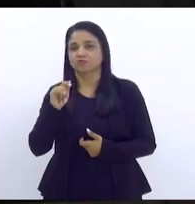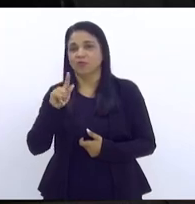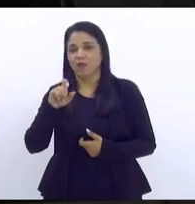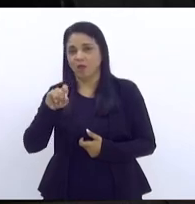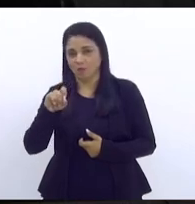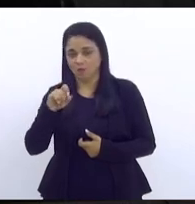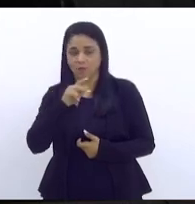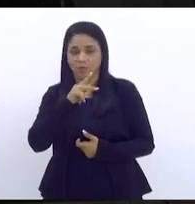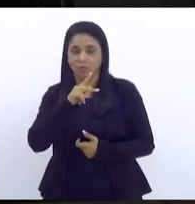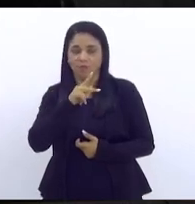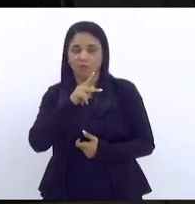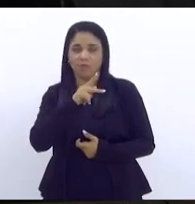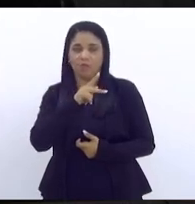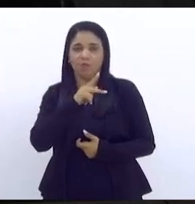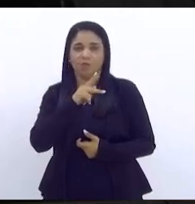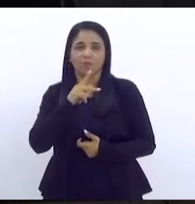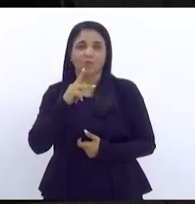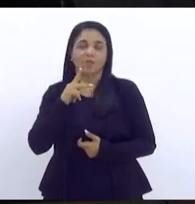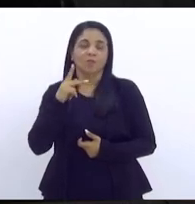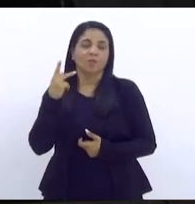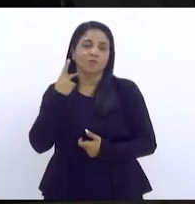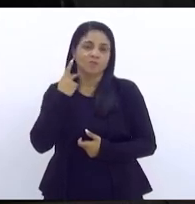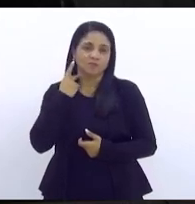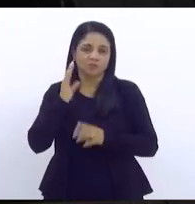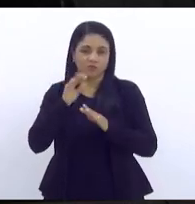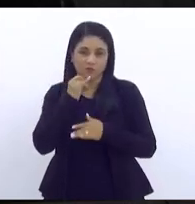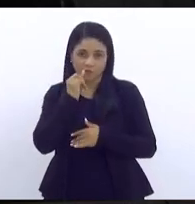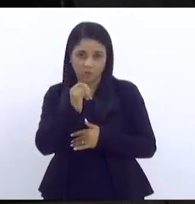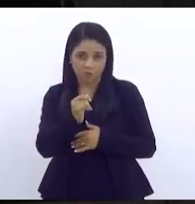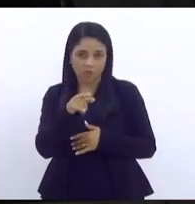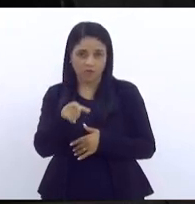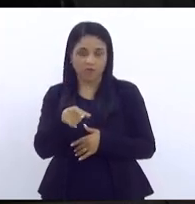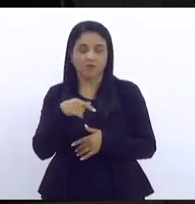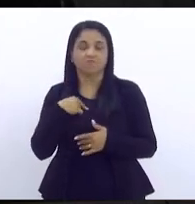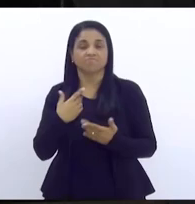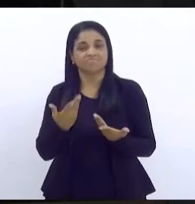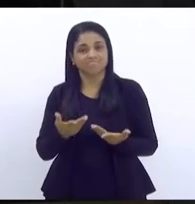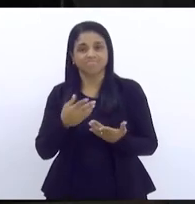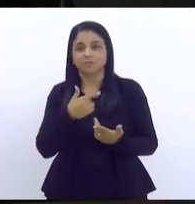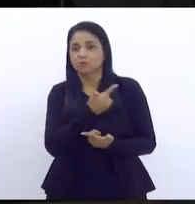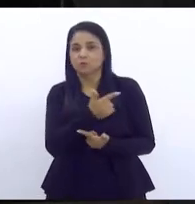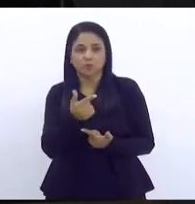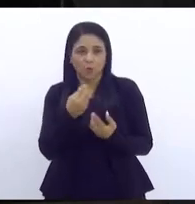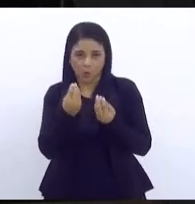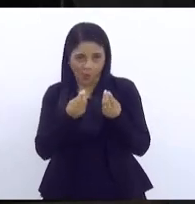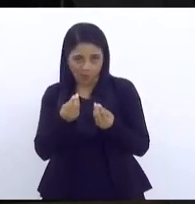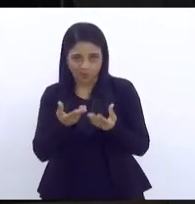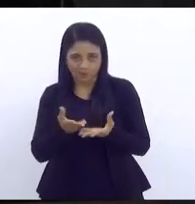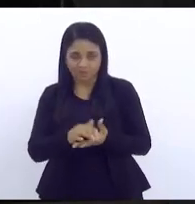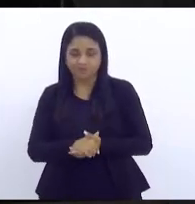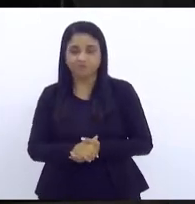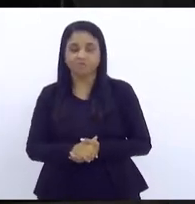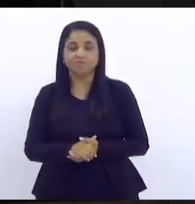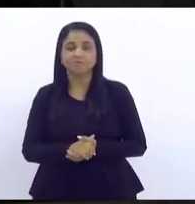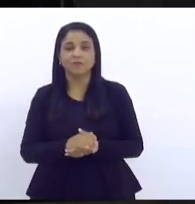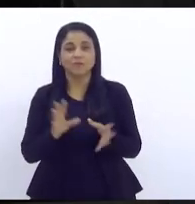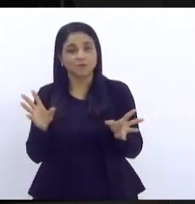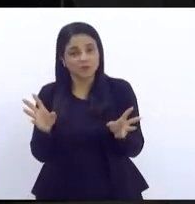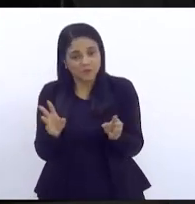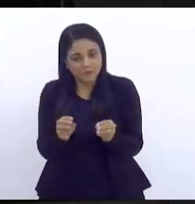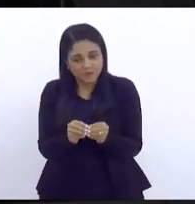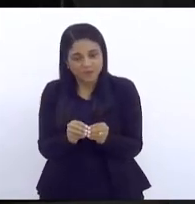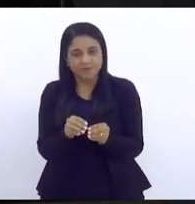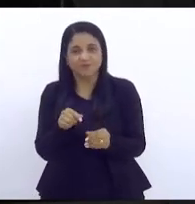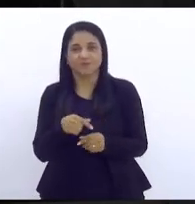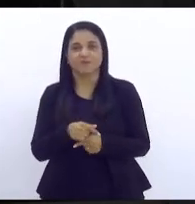que o comitê Está sem a menor condição de funcionamento então tem isso como o tempo é muito breve eu gostaria